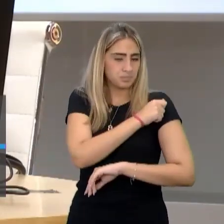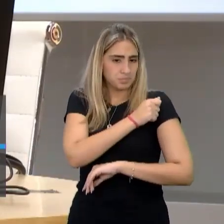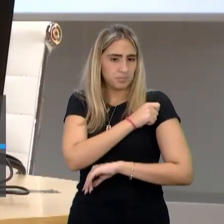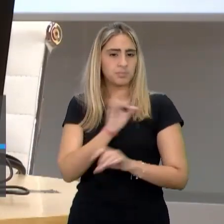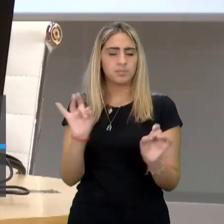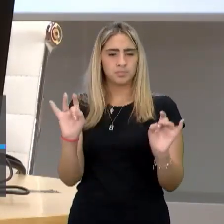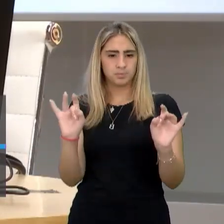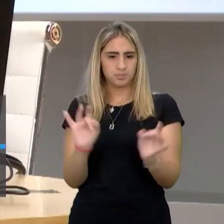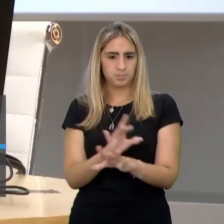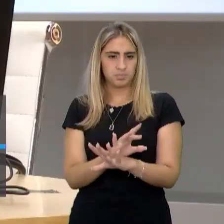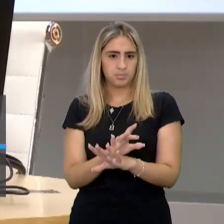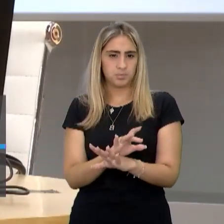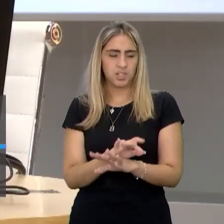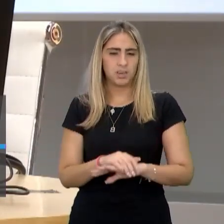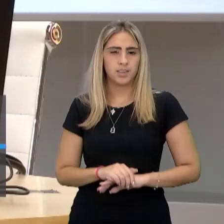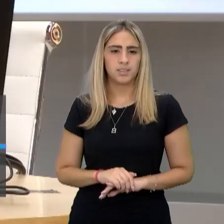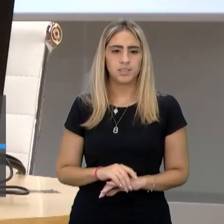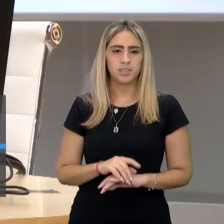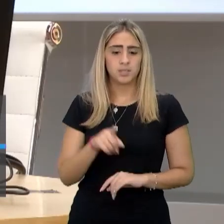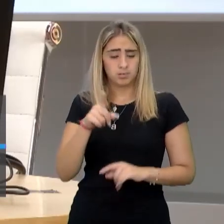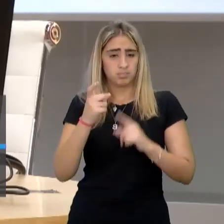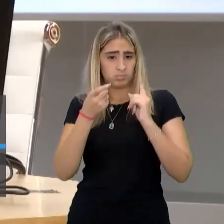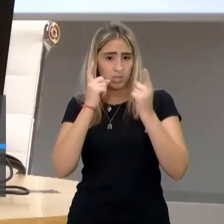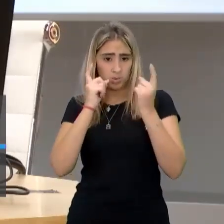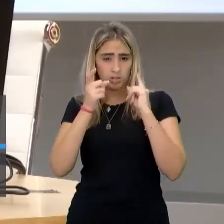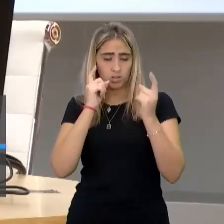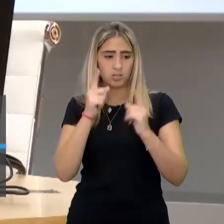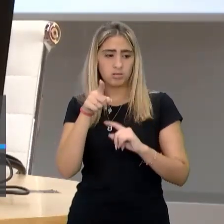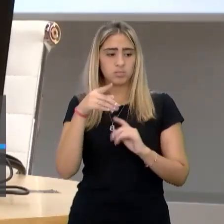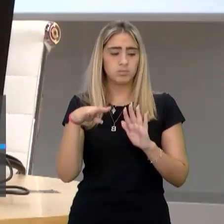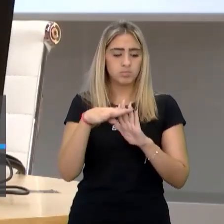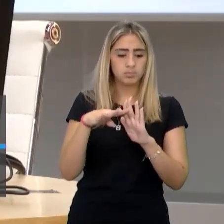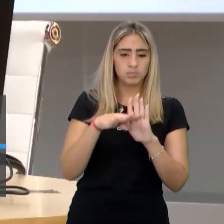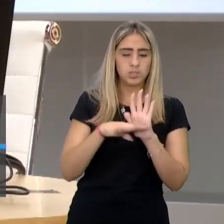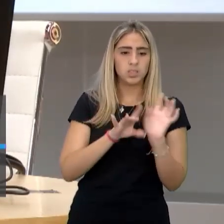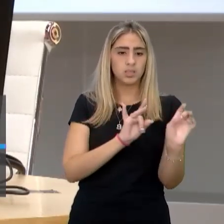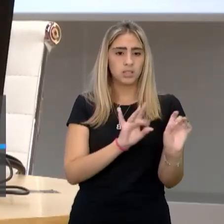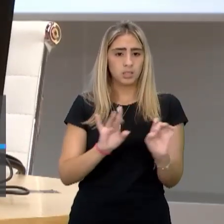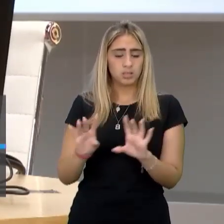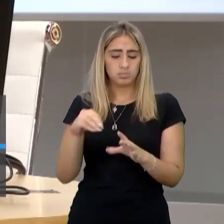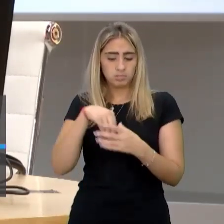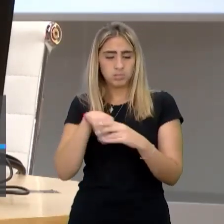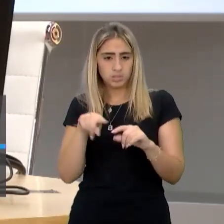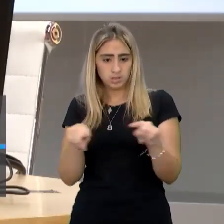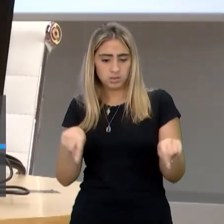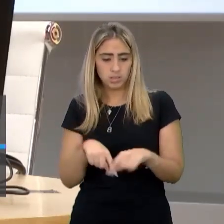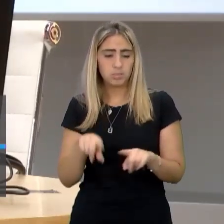turma fazem essa reunião e vão aplicar isso em cada uma das suas salas